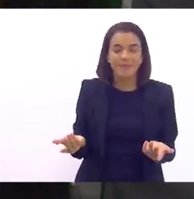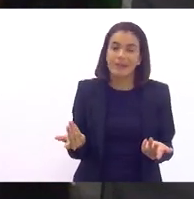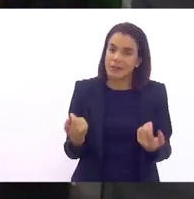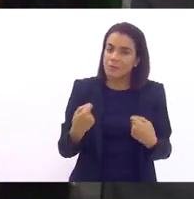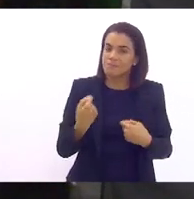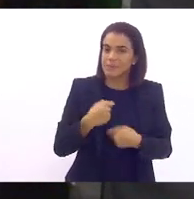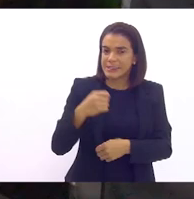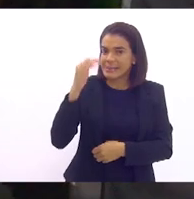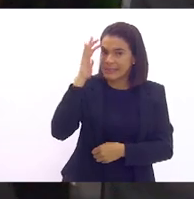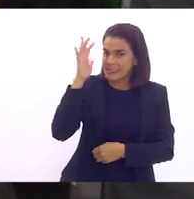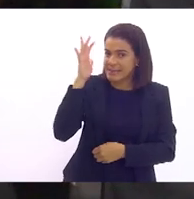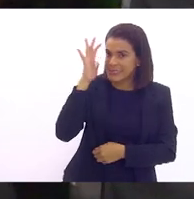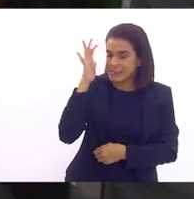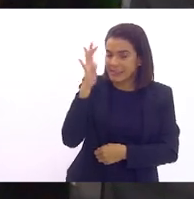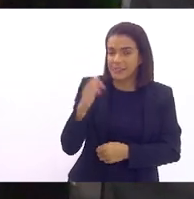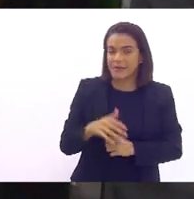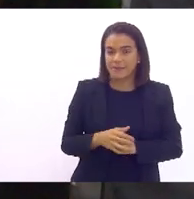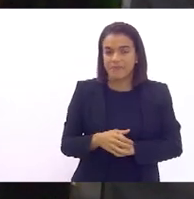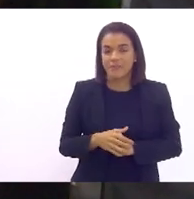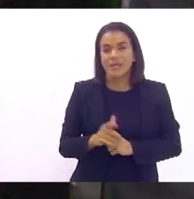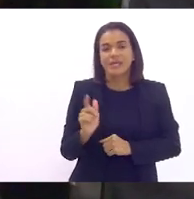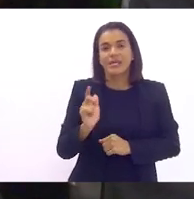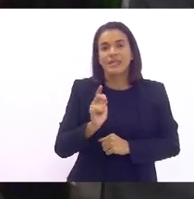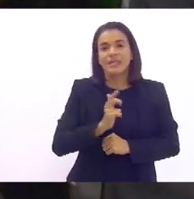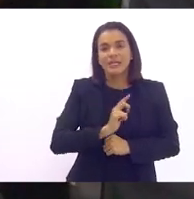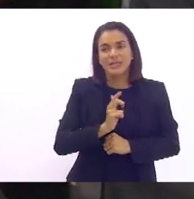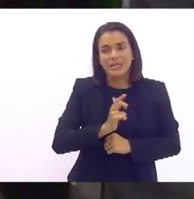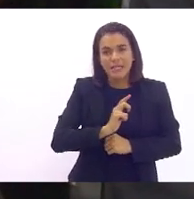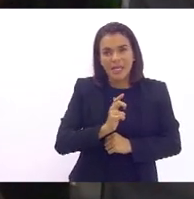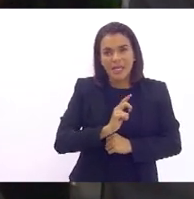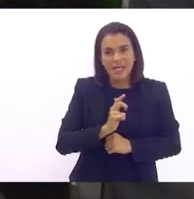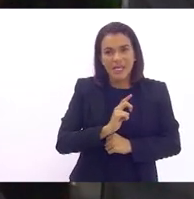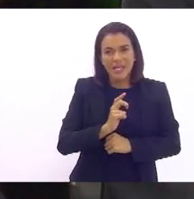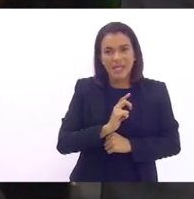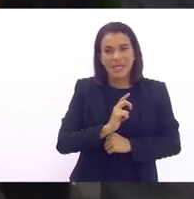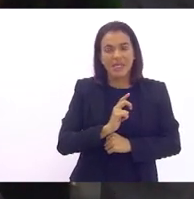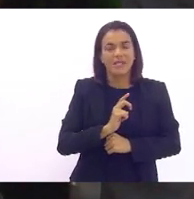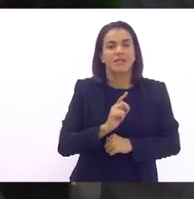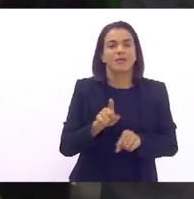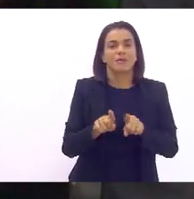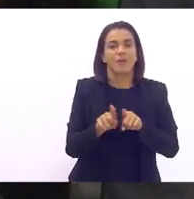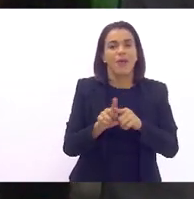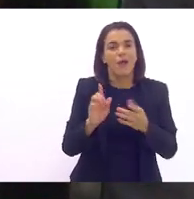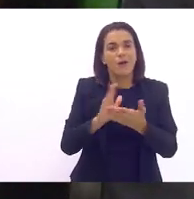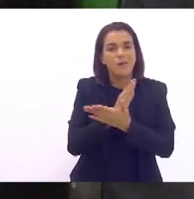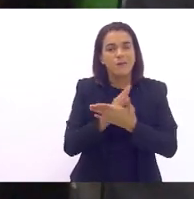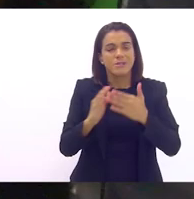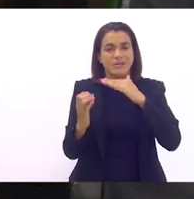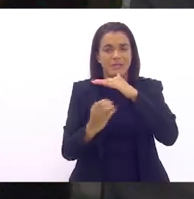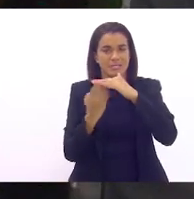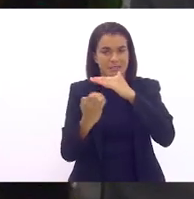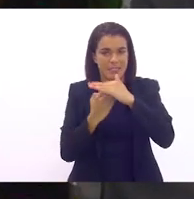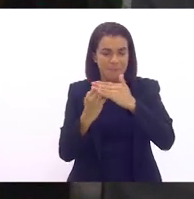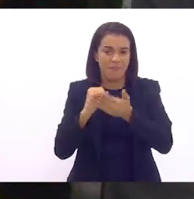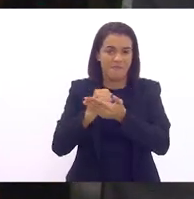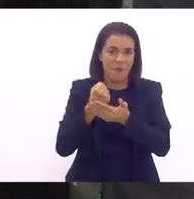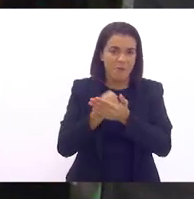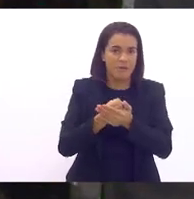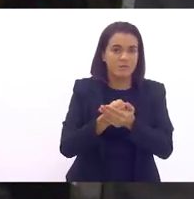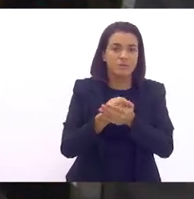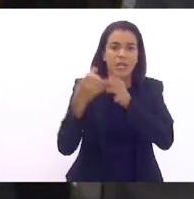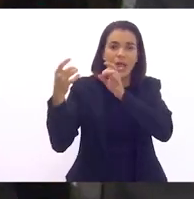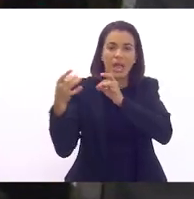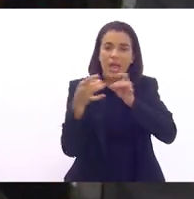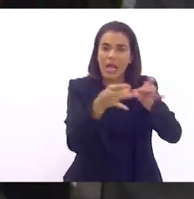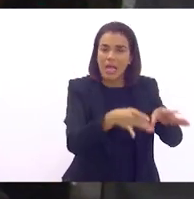que ser pensado eh existe um uma diminuição de algumas empresas farmacêuticas que saiem do rio mas